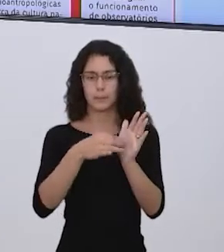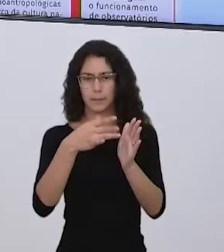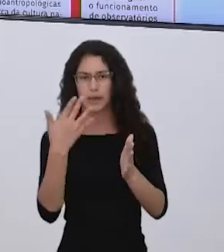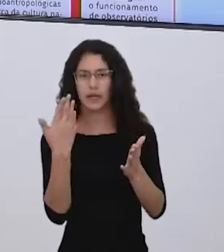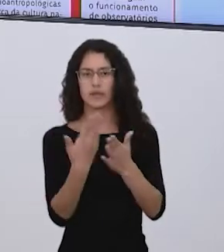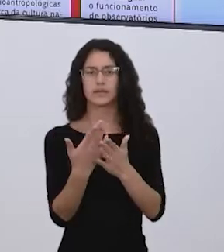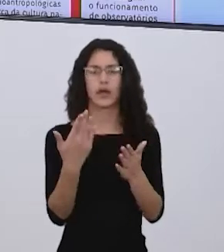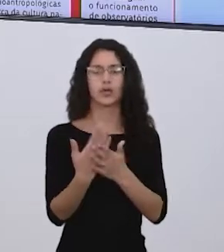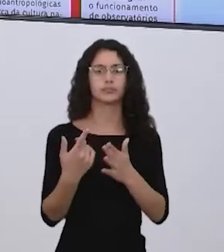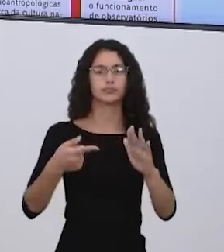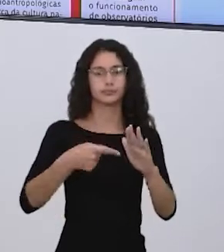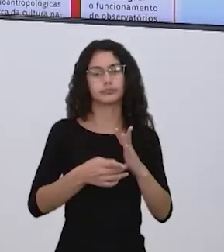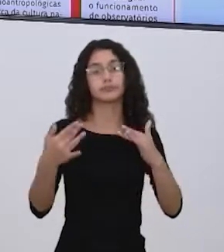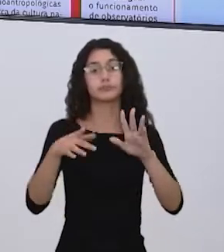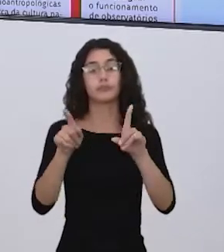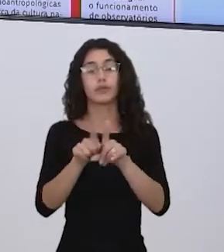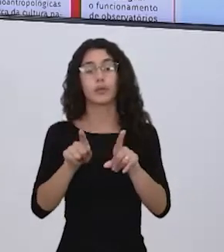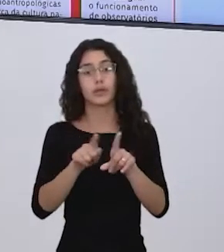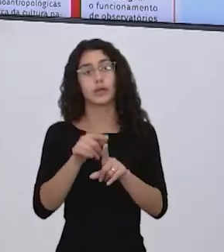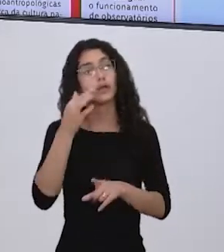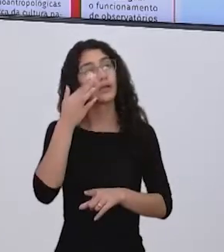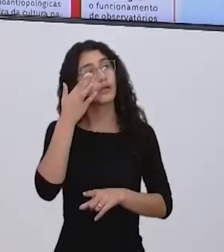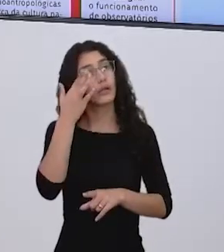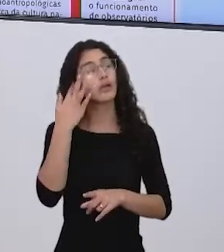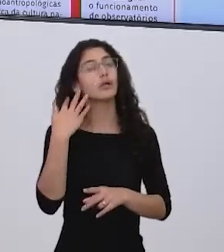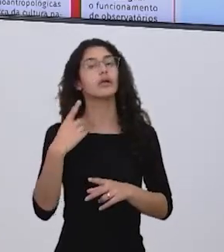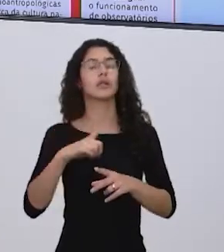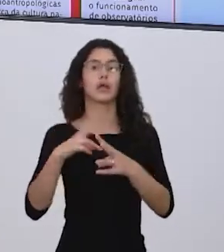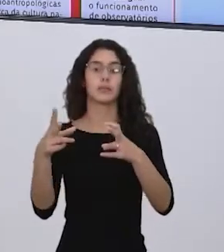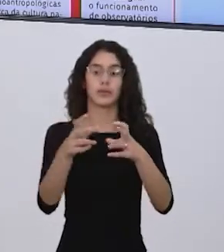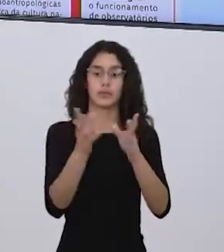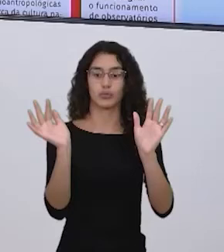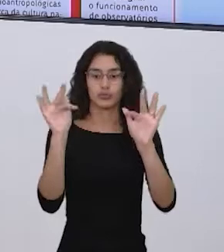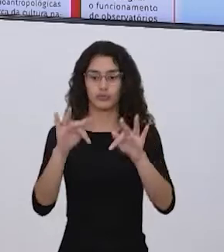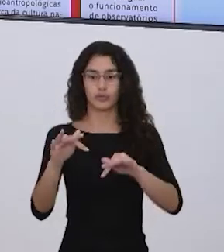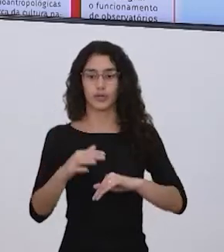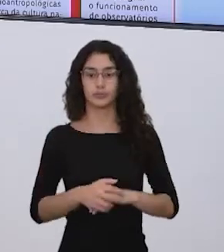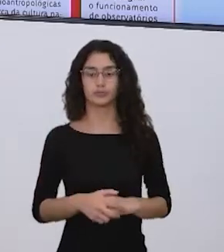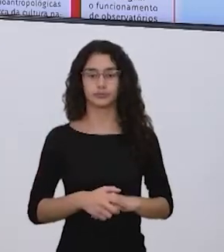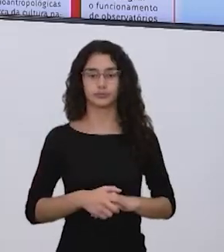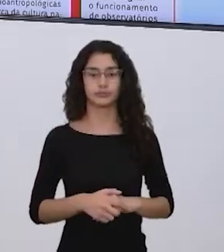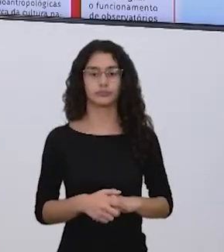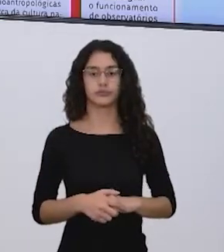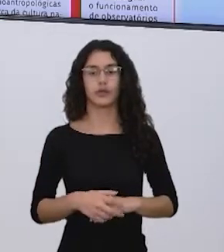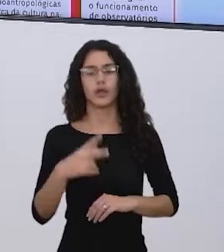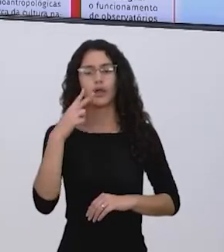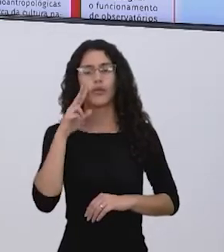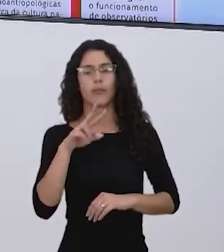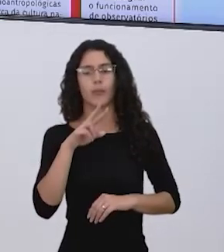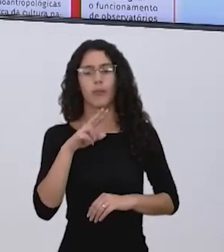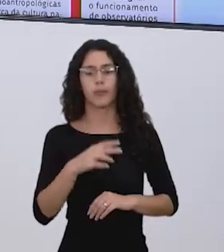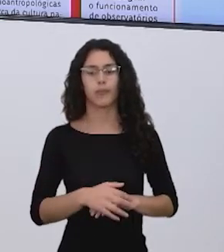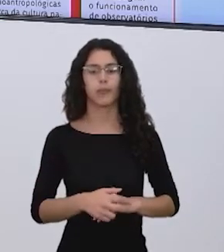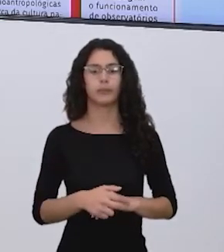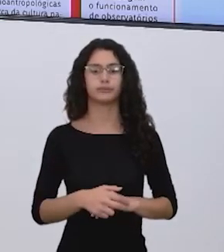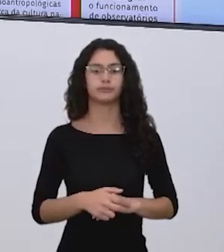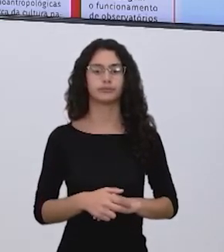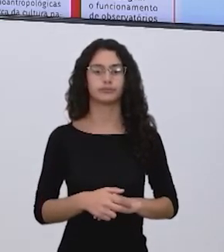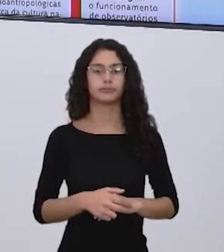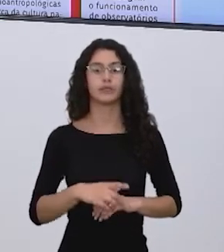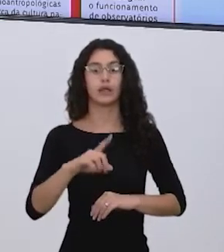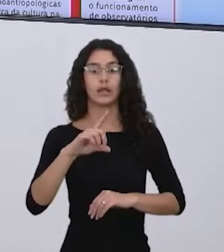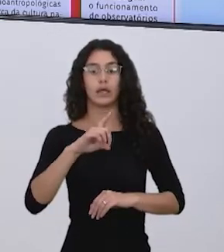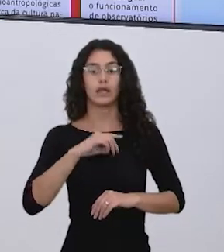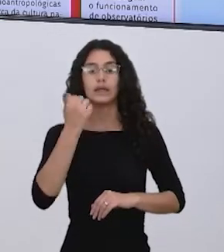aulas do aprofundamento, mas a gente ter essa visão agora no final. Então, vocês viram com a Mafê em Ciência, Tecnologia e